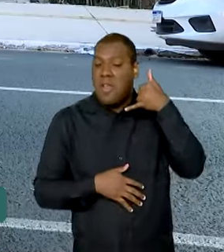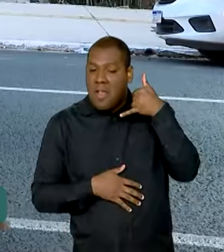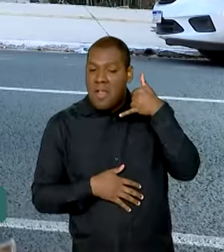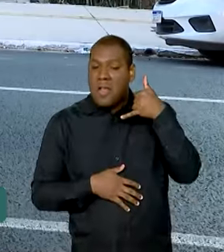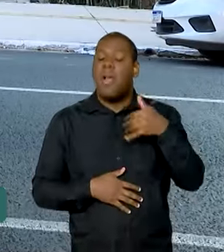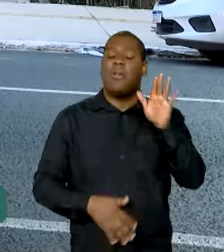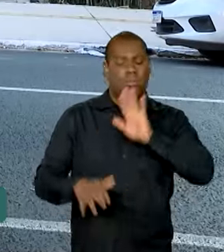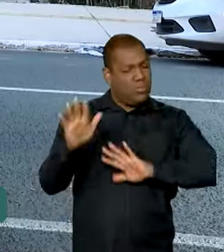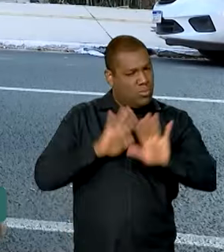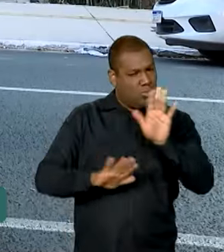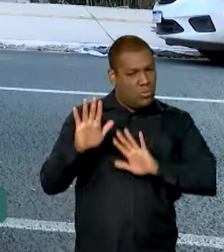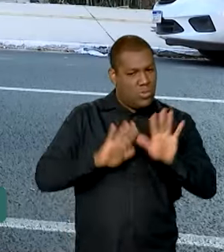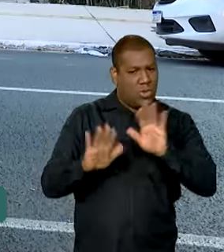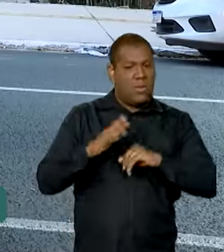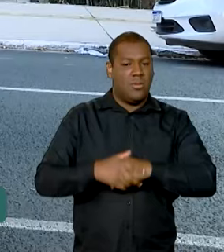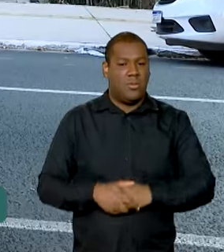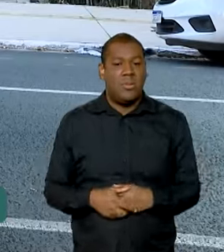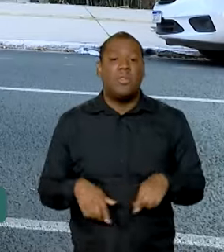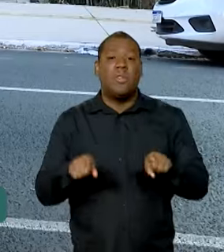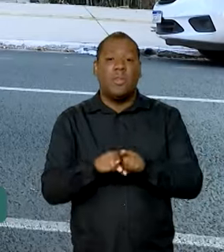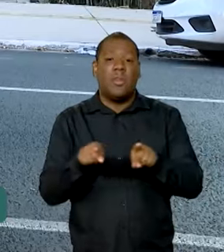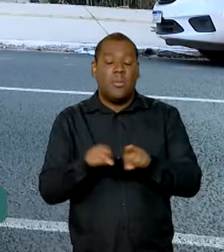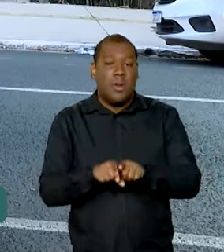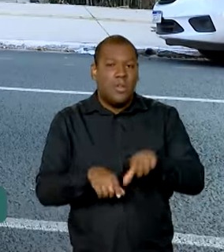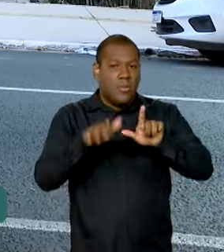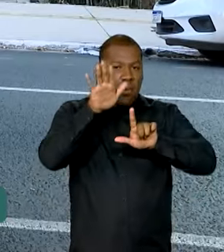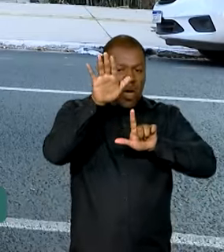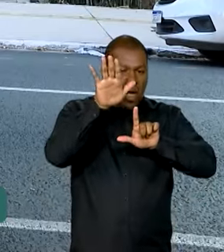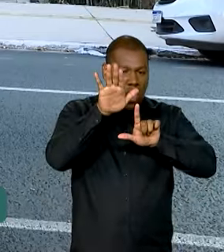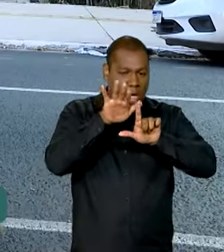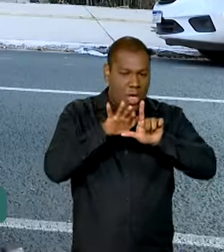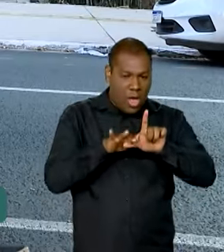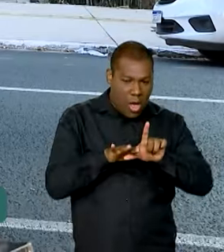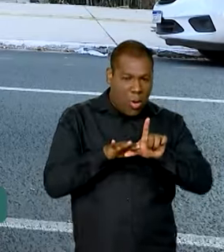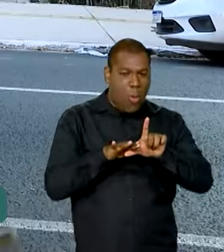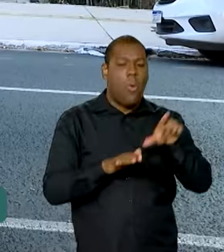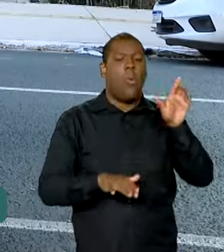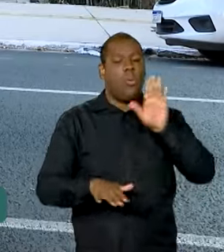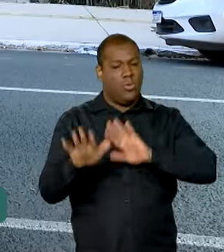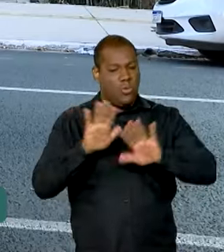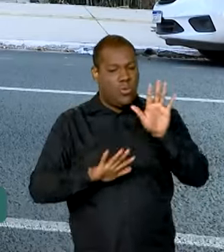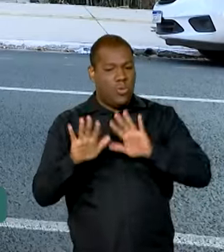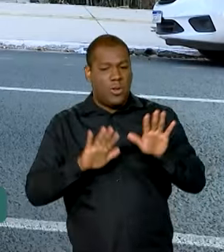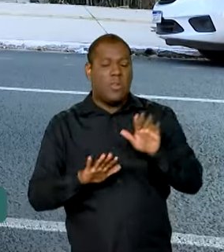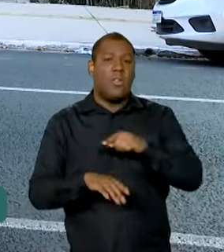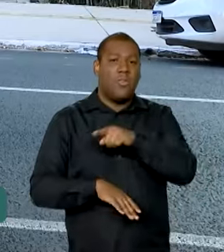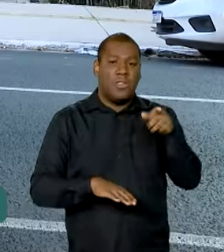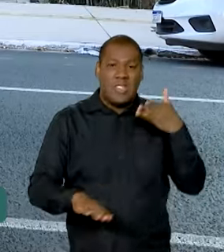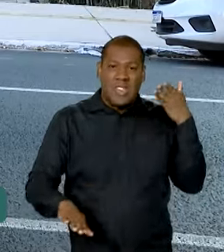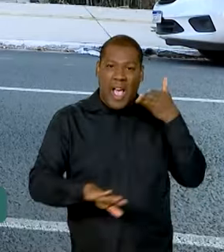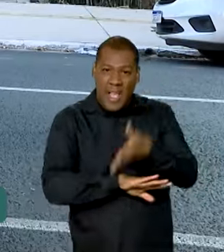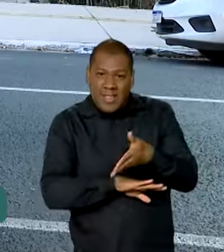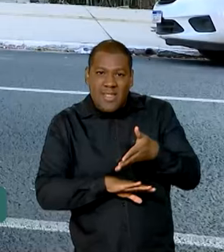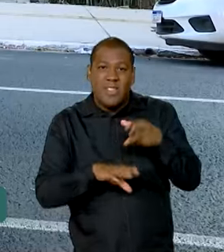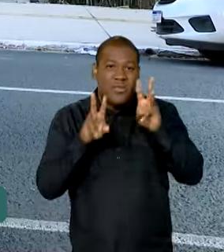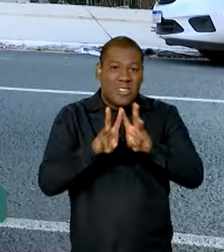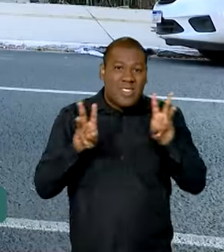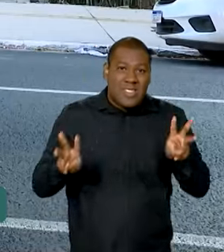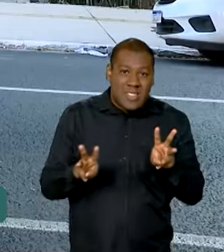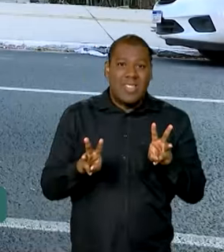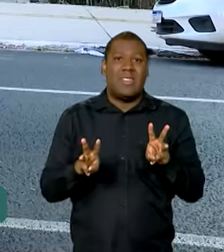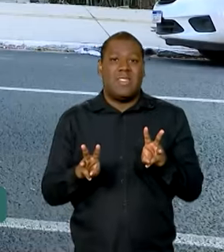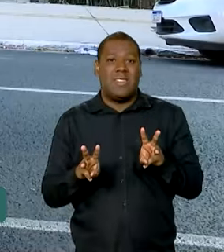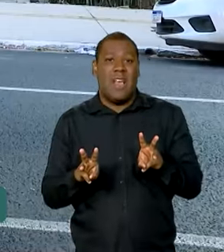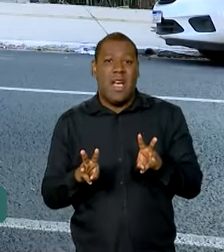muito cuidado também com a leitura de QR Code, porque ele pode te direcionar para uma página que é golpe. Tem que ter cuidado